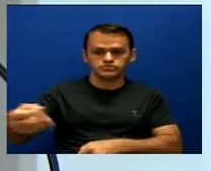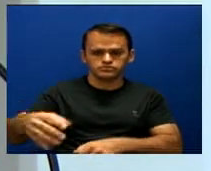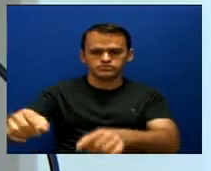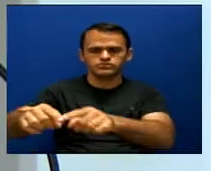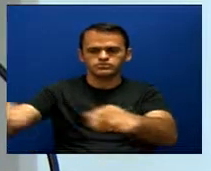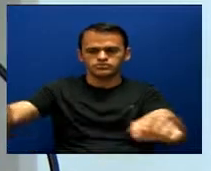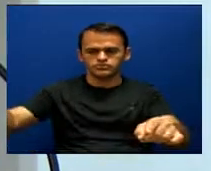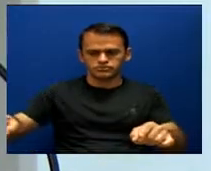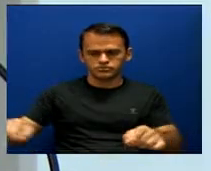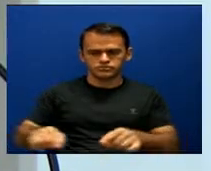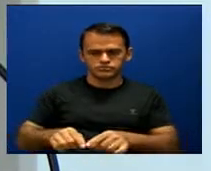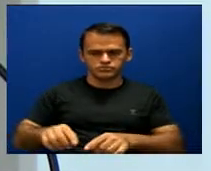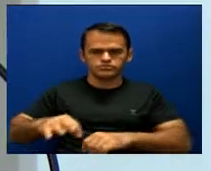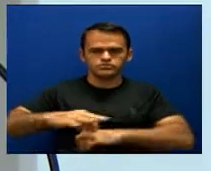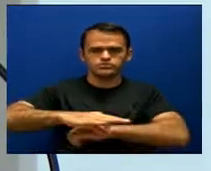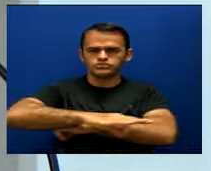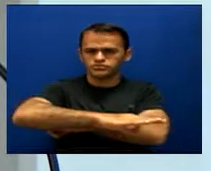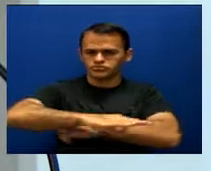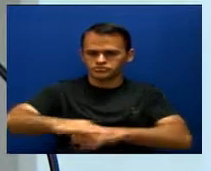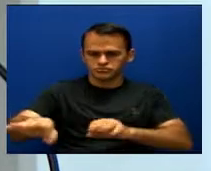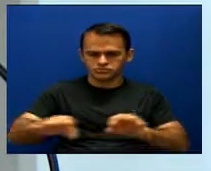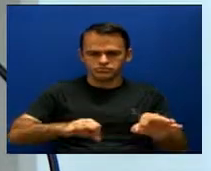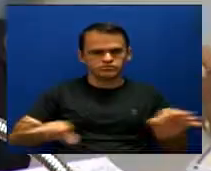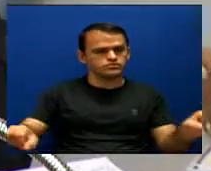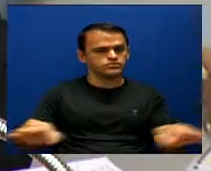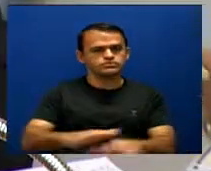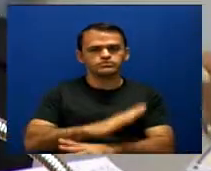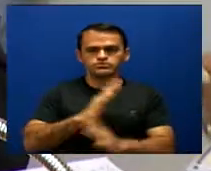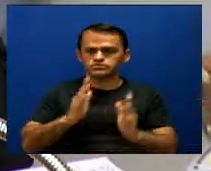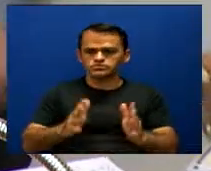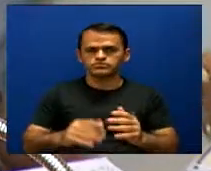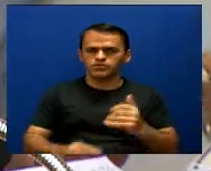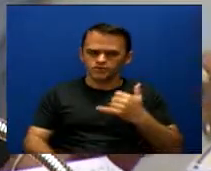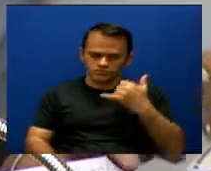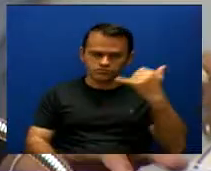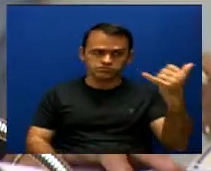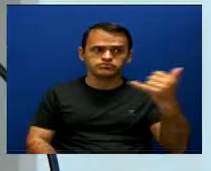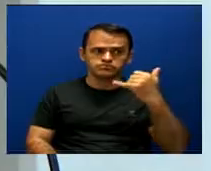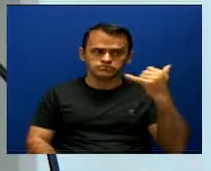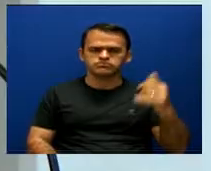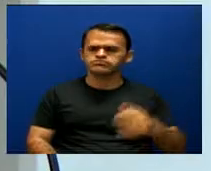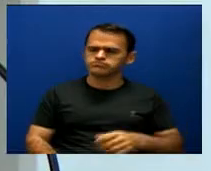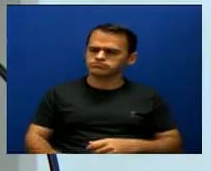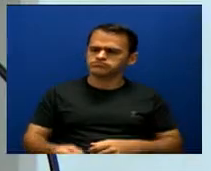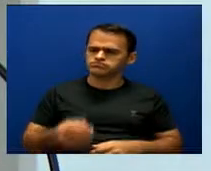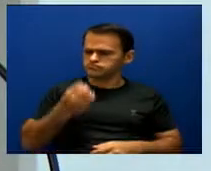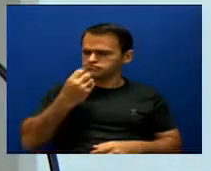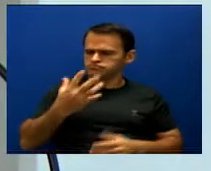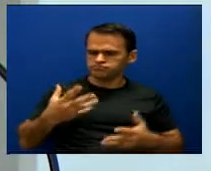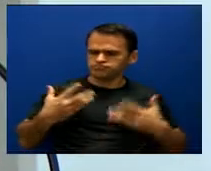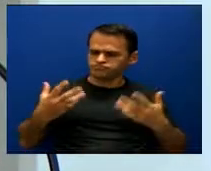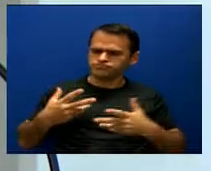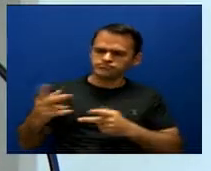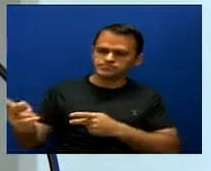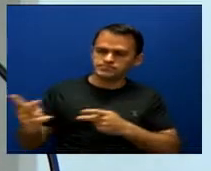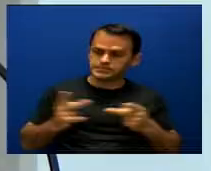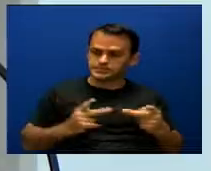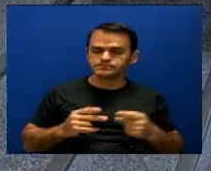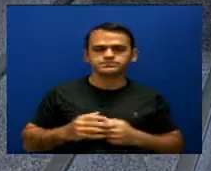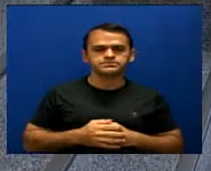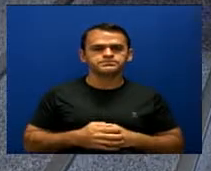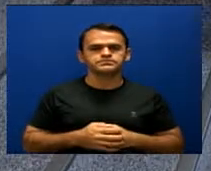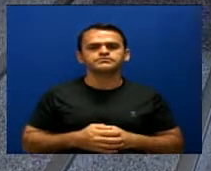está a planta feita. Parabéns, padre, eu vou lá, vou ligar para o senhor, hein? Pode, é uma alegria recebê-los. Parabéns, viu? Parabéns. Obrigado. Vereador